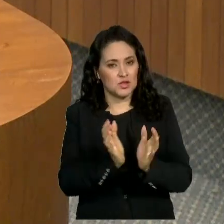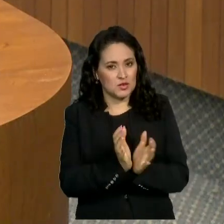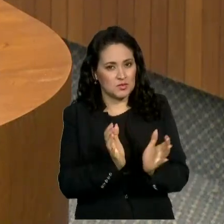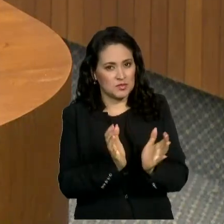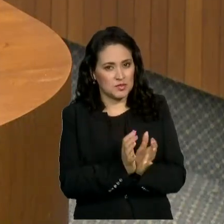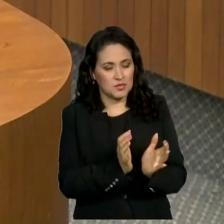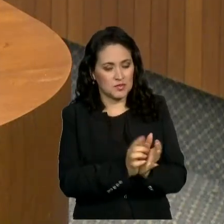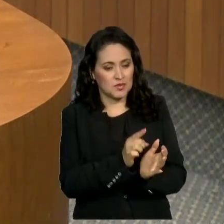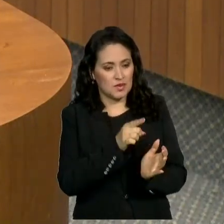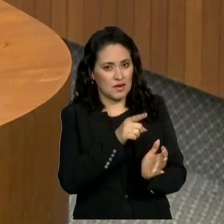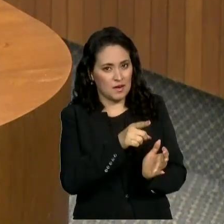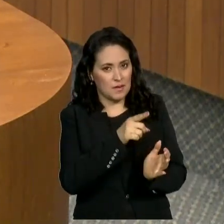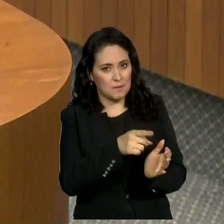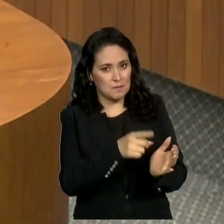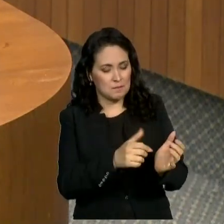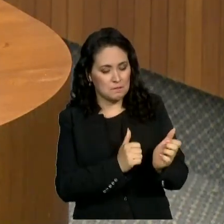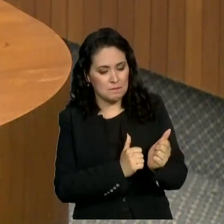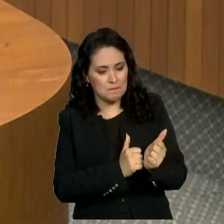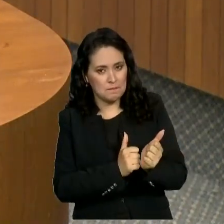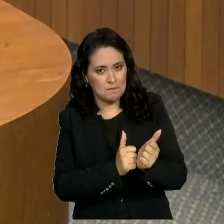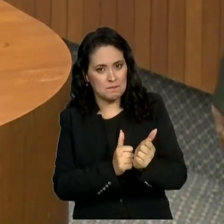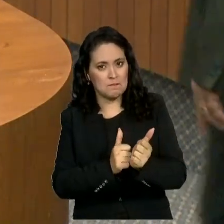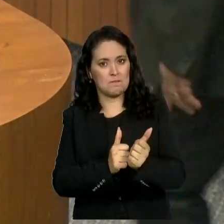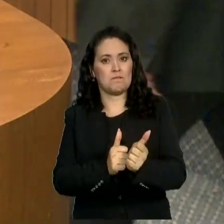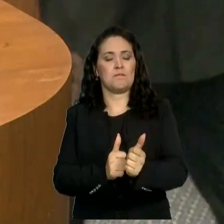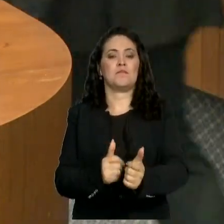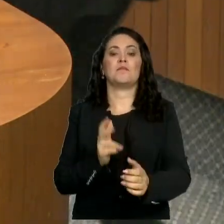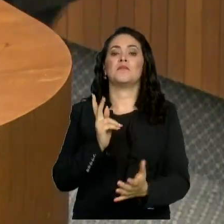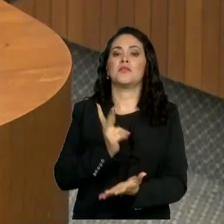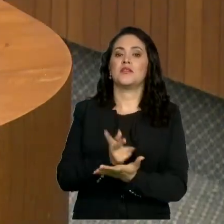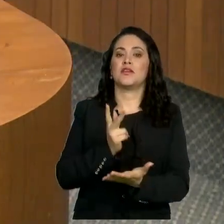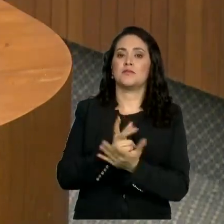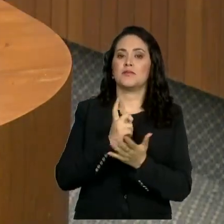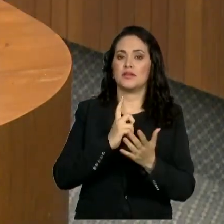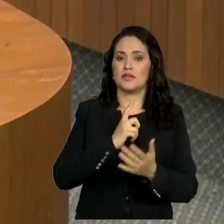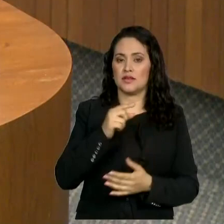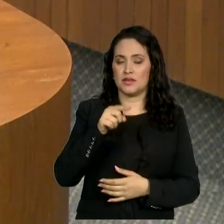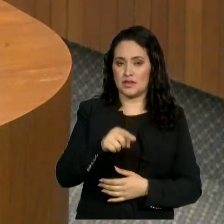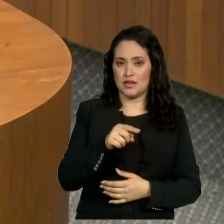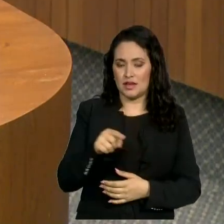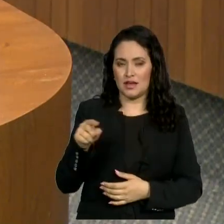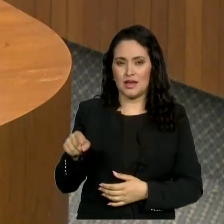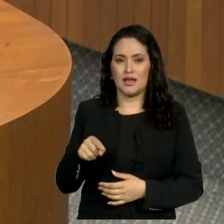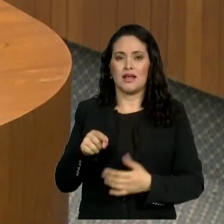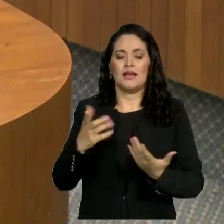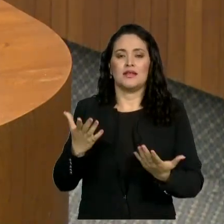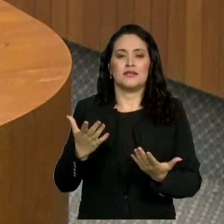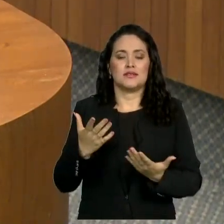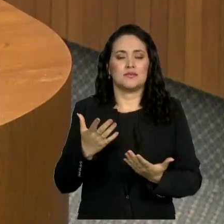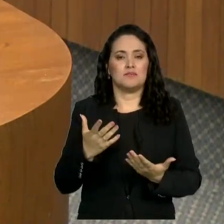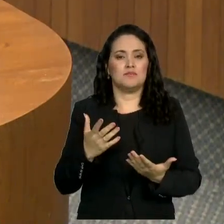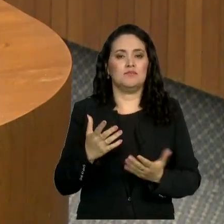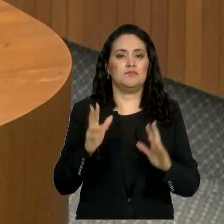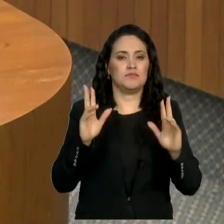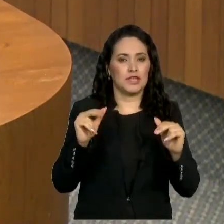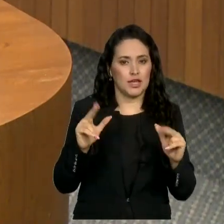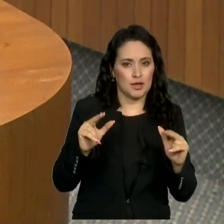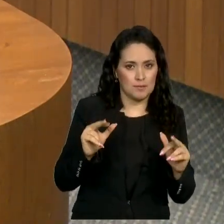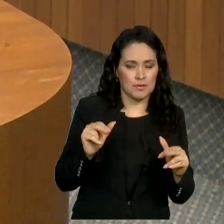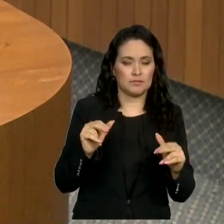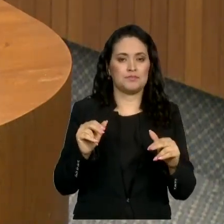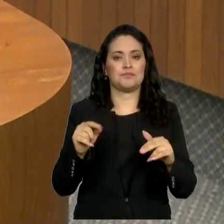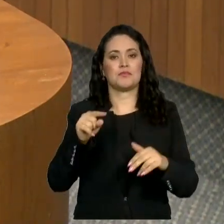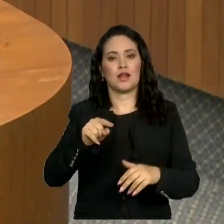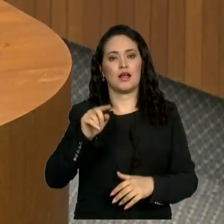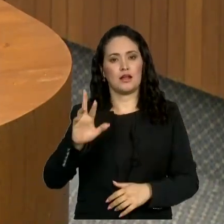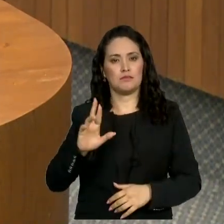uma guia. E sempre quando tem essas matérias, nós consultamos a deputada Amical qual deve ser o posicionamento. E ela assume a liderança